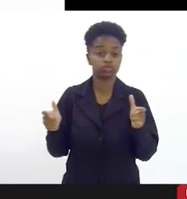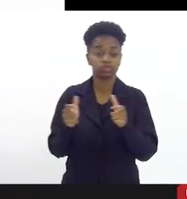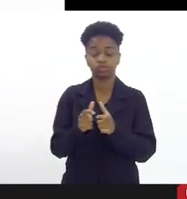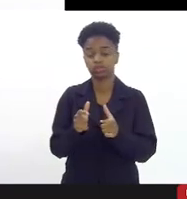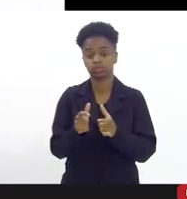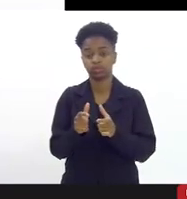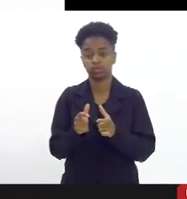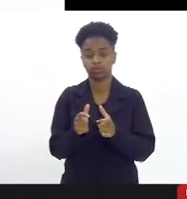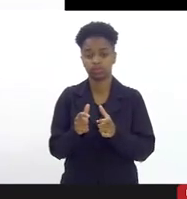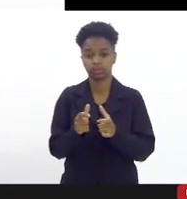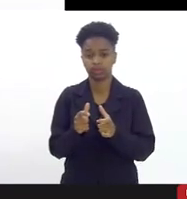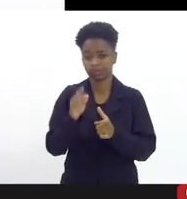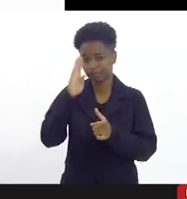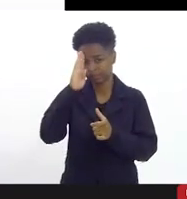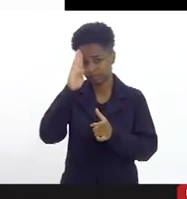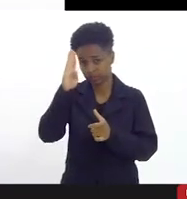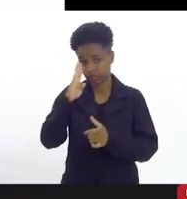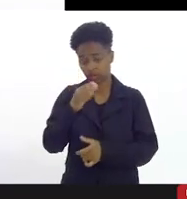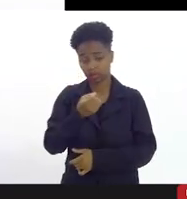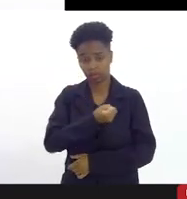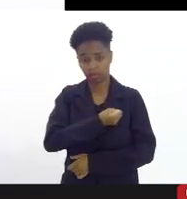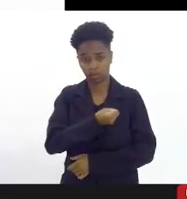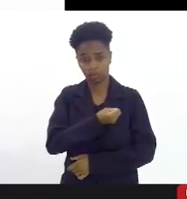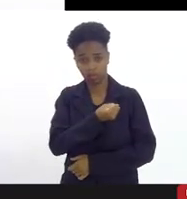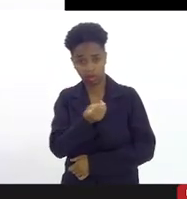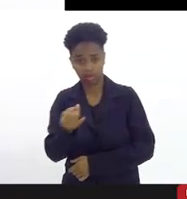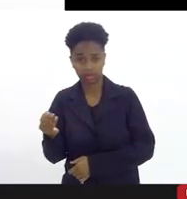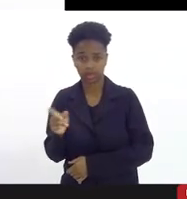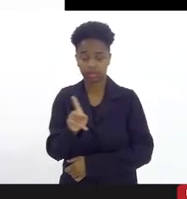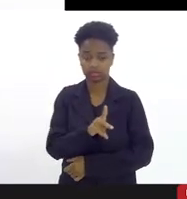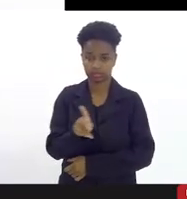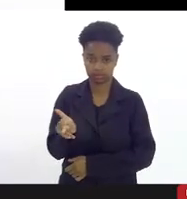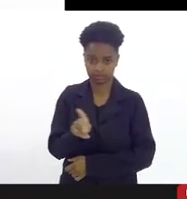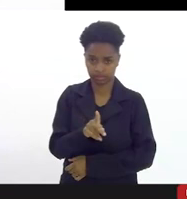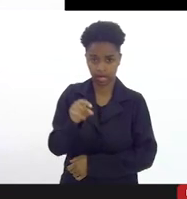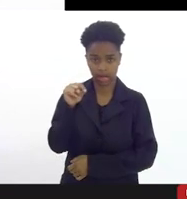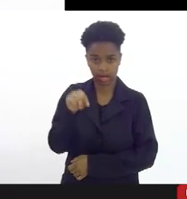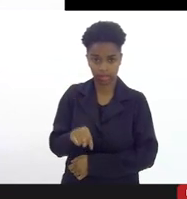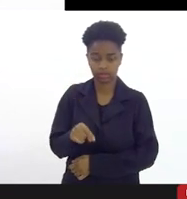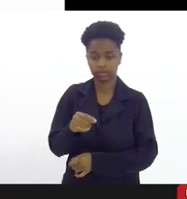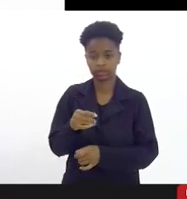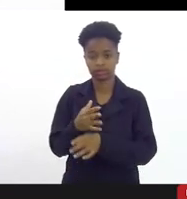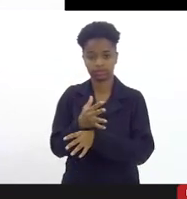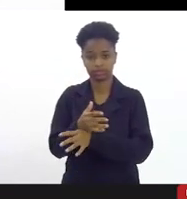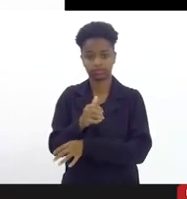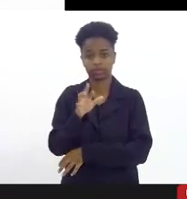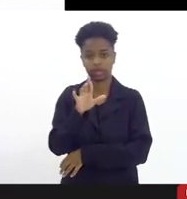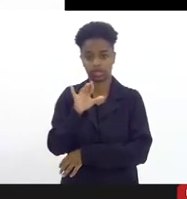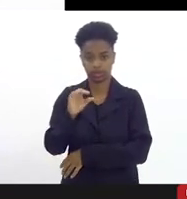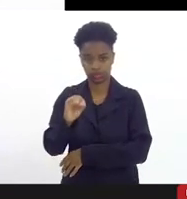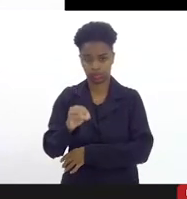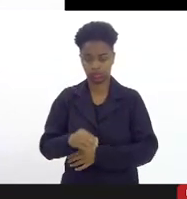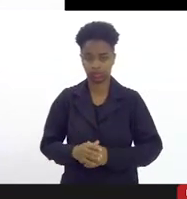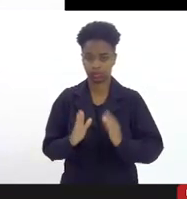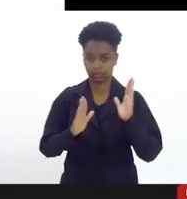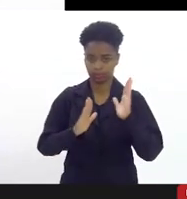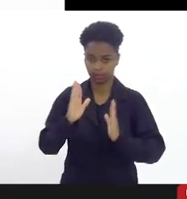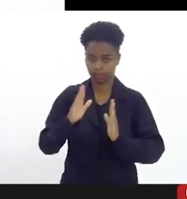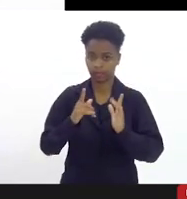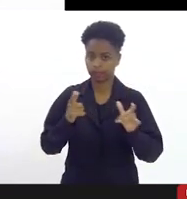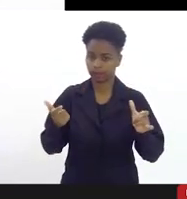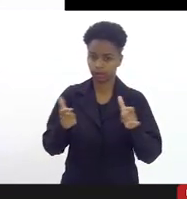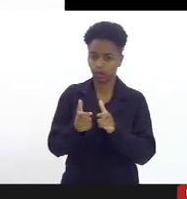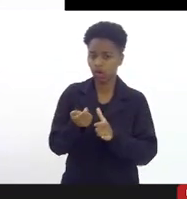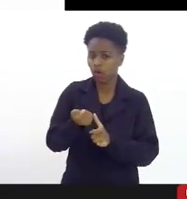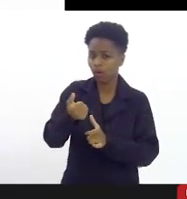mais acentuada do número de docentes aqui no município do Rio de Janeiro nesse período redução de quase